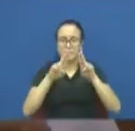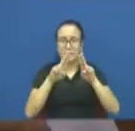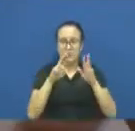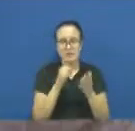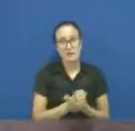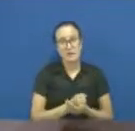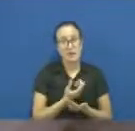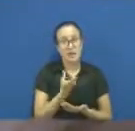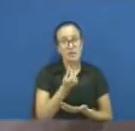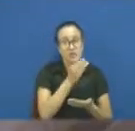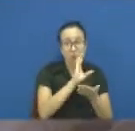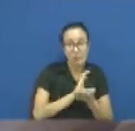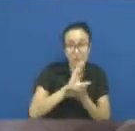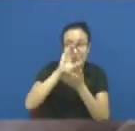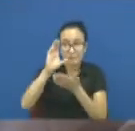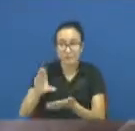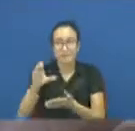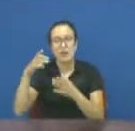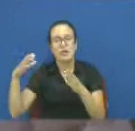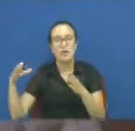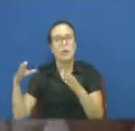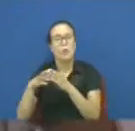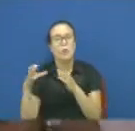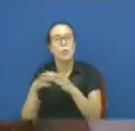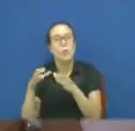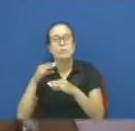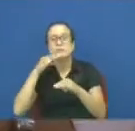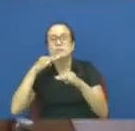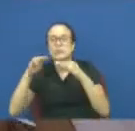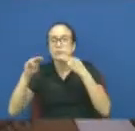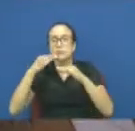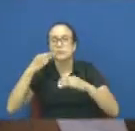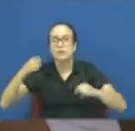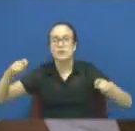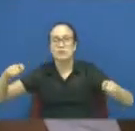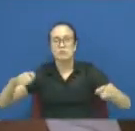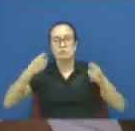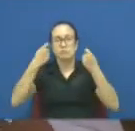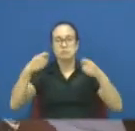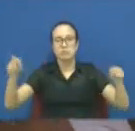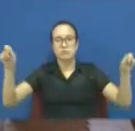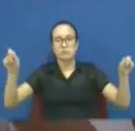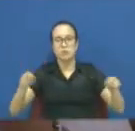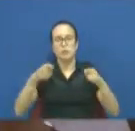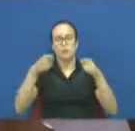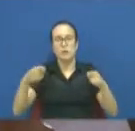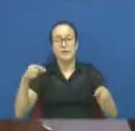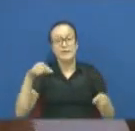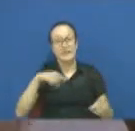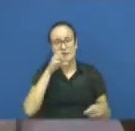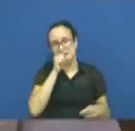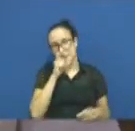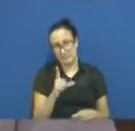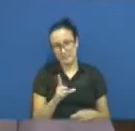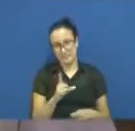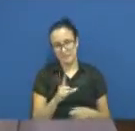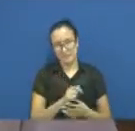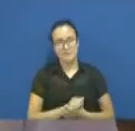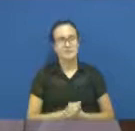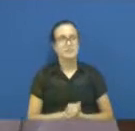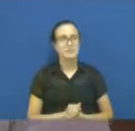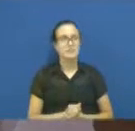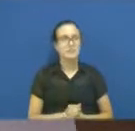Sinfônica patrocina o basquete, a Unimed, mas ela patrocina também a Orquestra Sinfônica de Limeira,